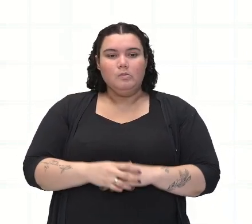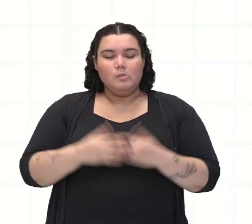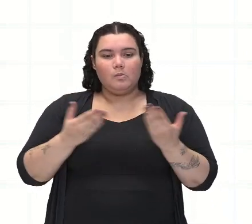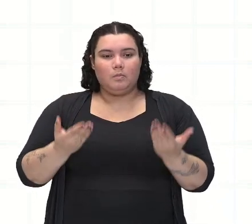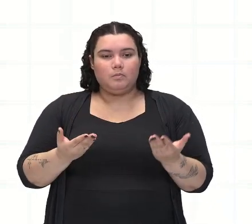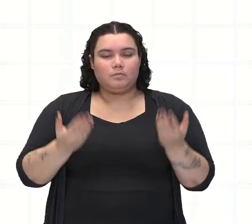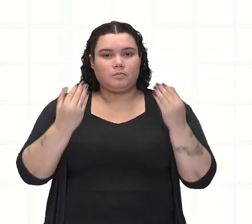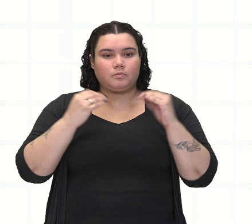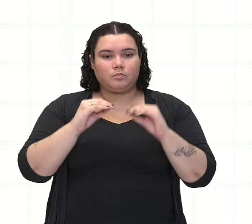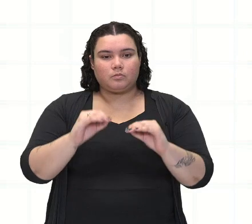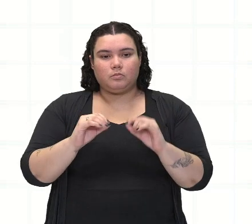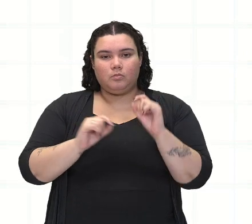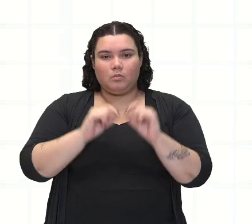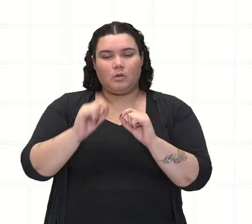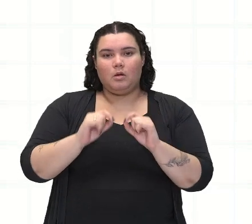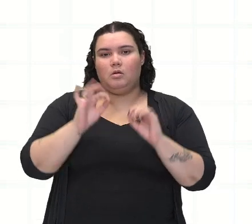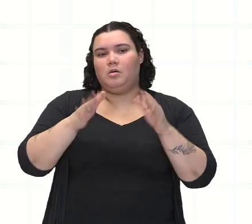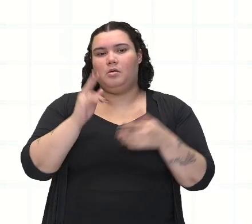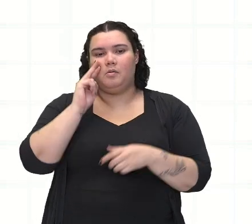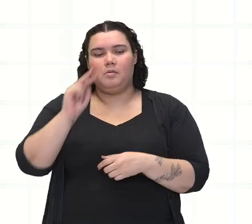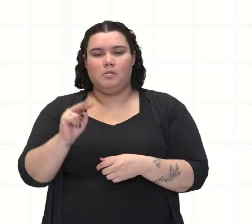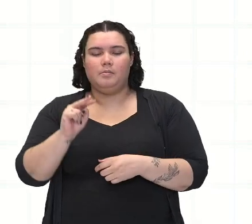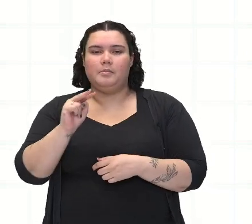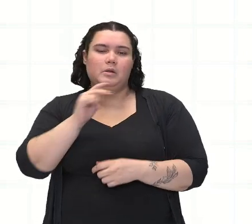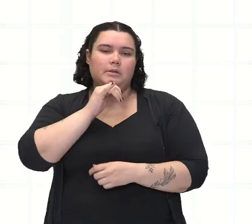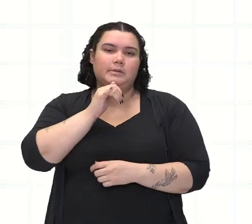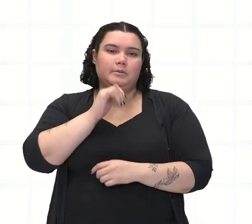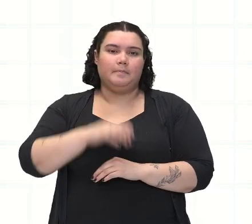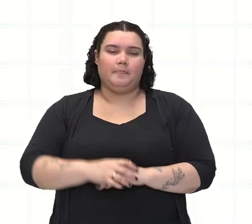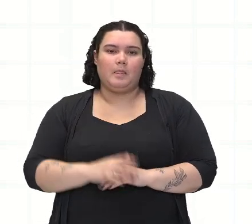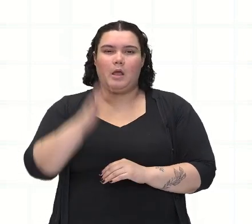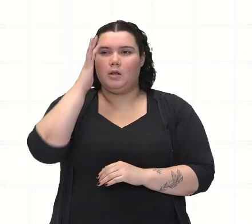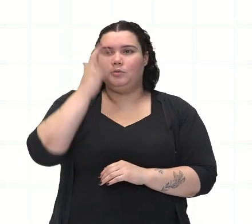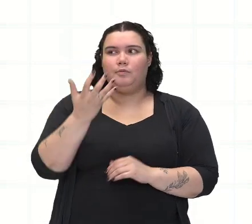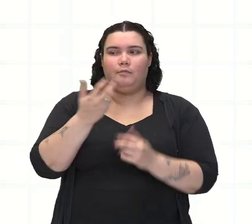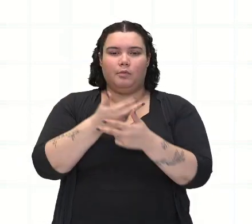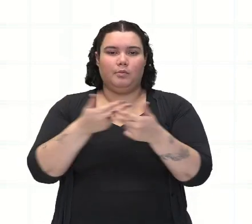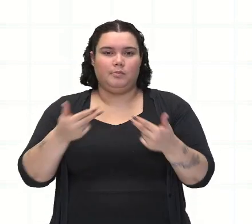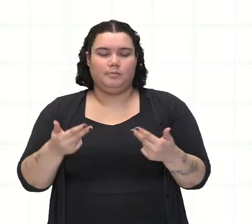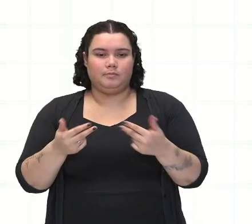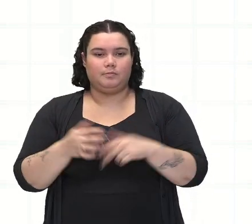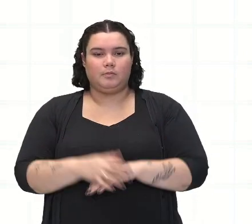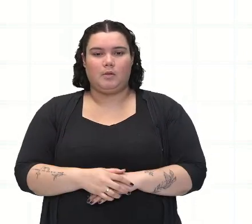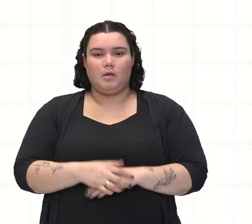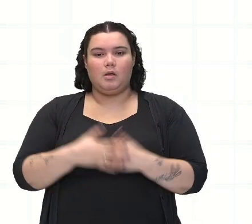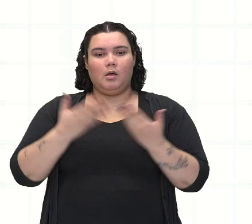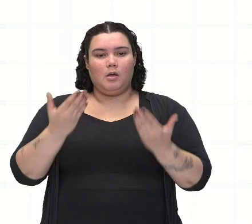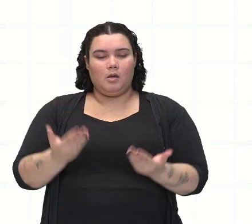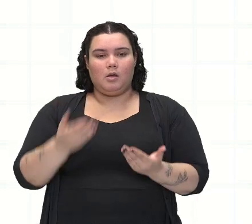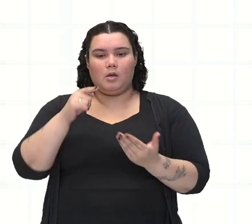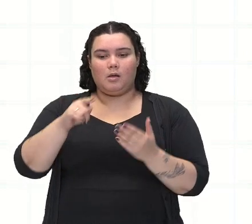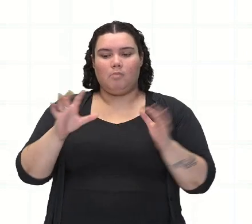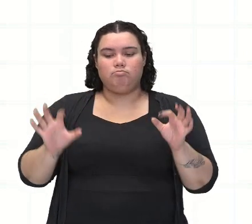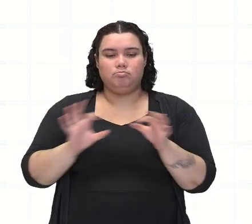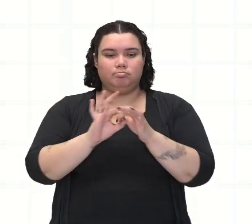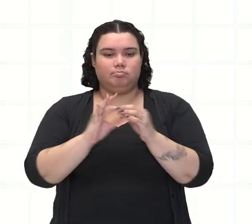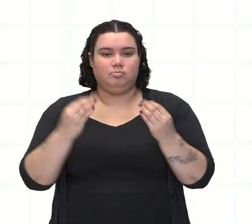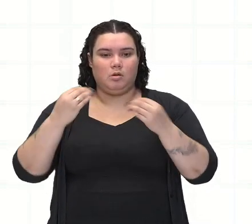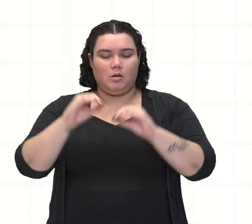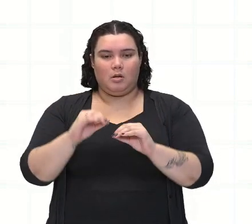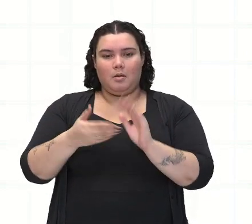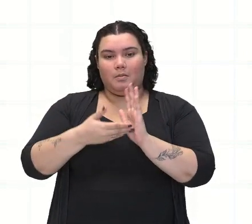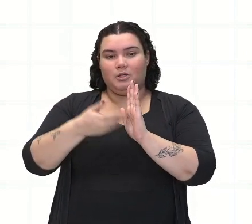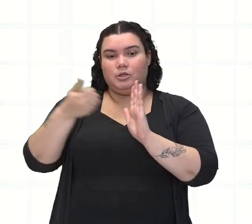para resolver alguma situação. Enfim. Então, nós temos essa junção para